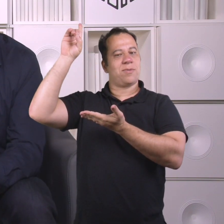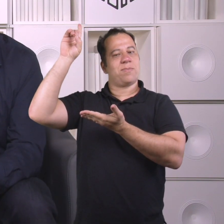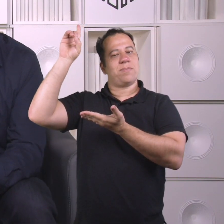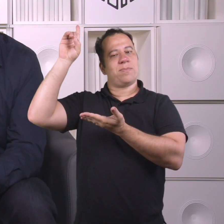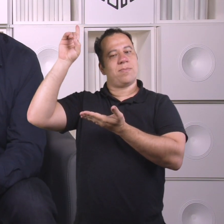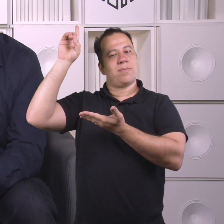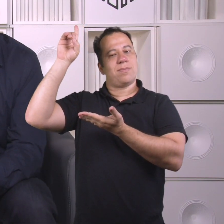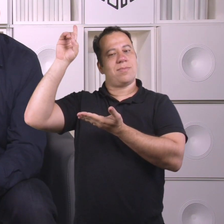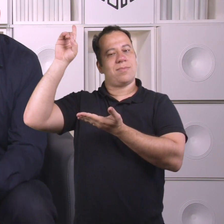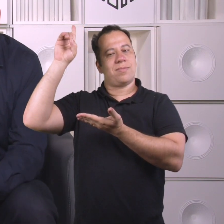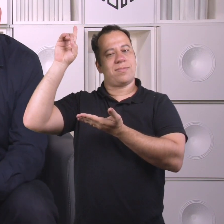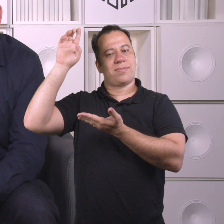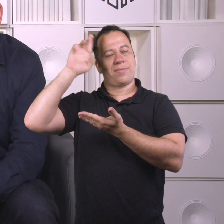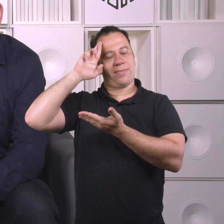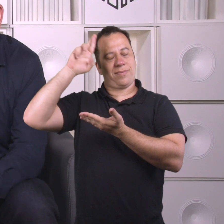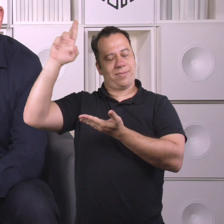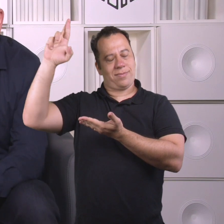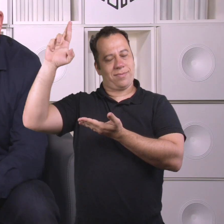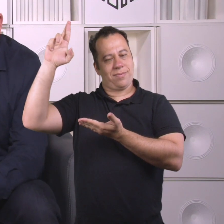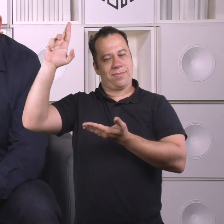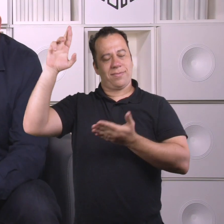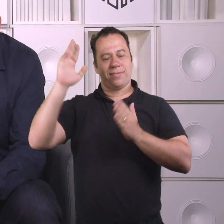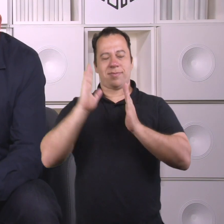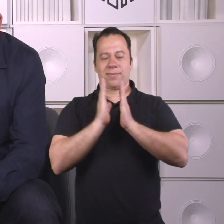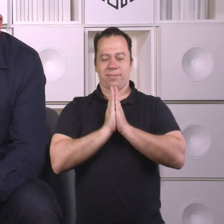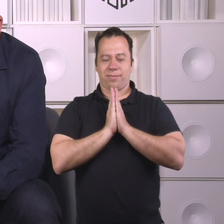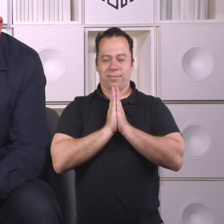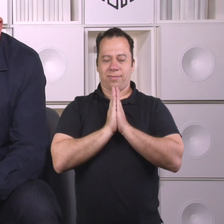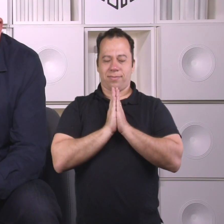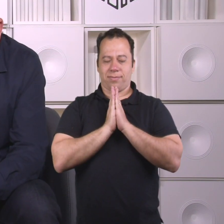juntos ao Senhor.